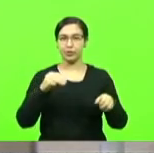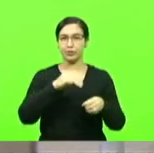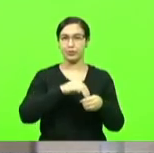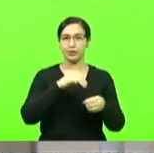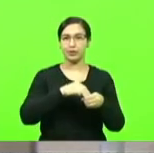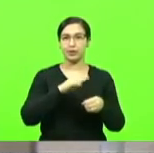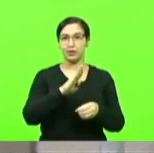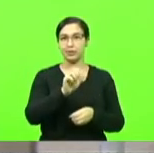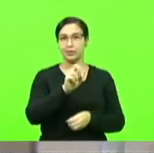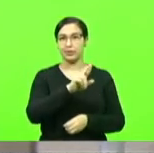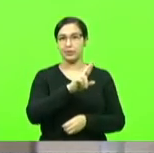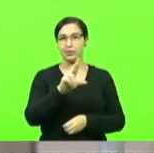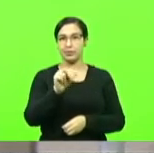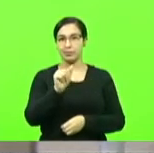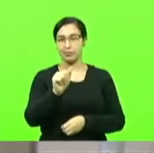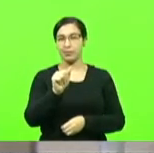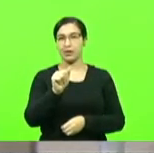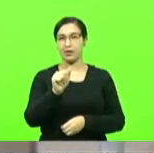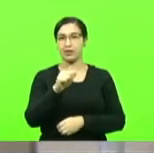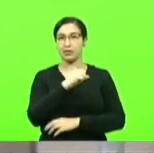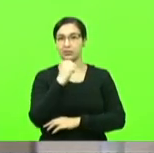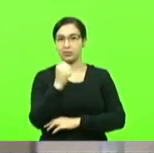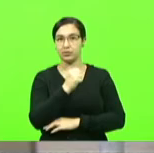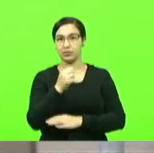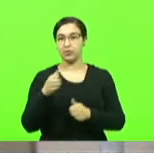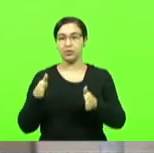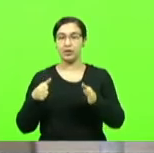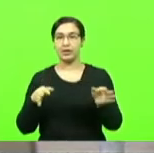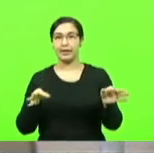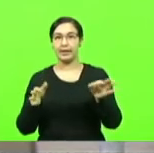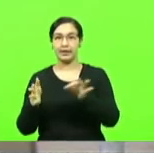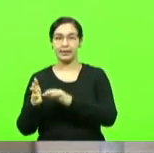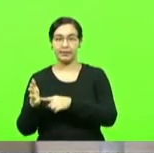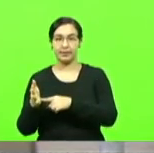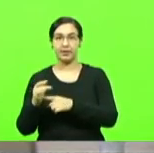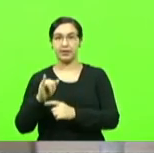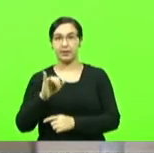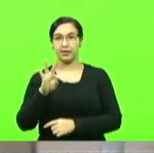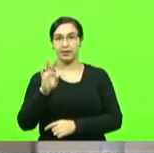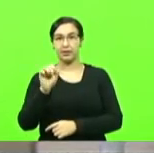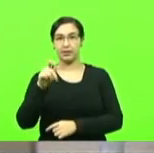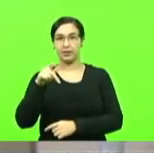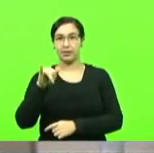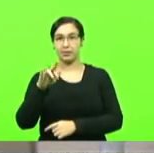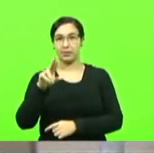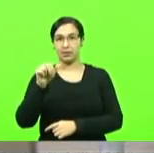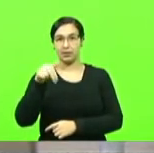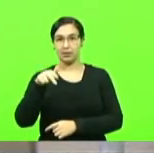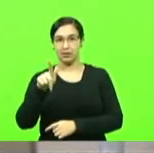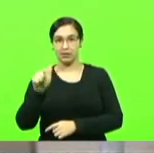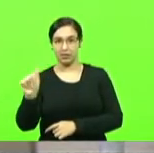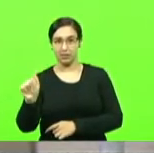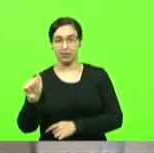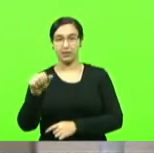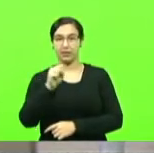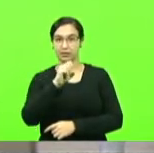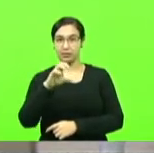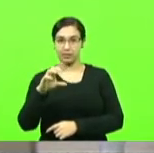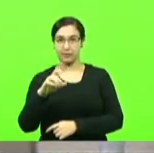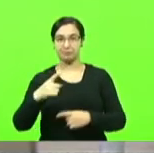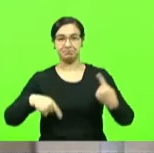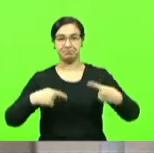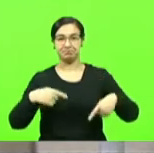do Guarita, no estado do Rio Grande do Sul, e Itapiranga, em Santa Catarina, em discussão. Não havendo quem queira discutir,